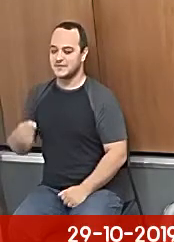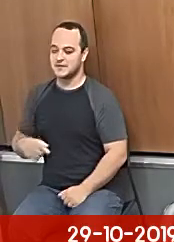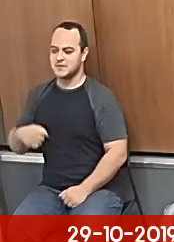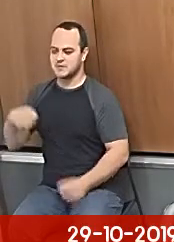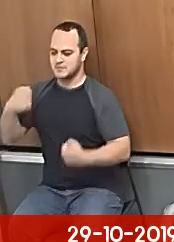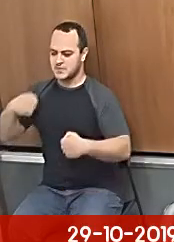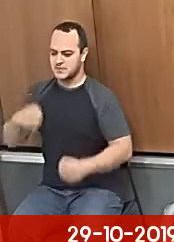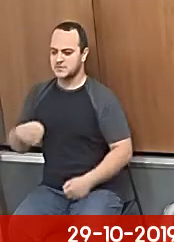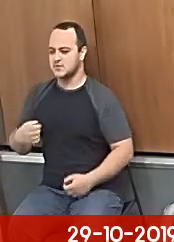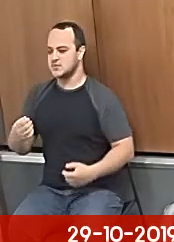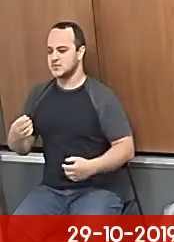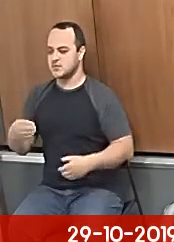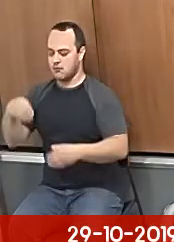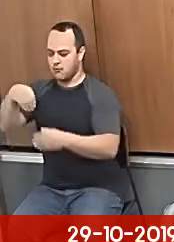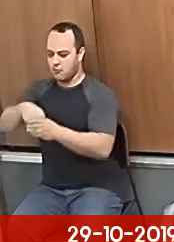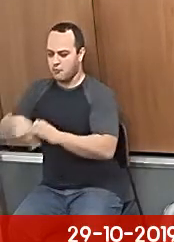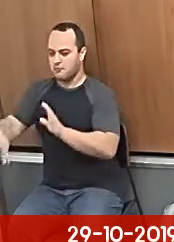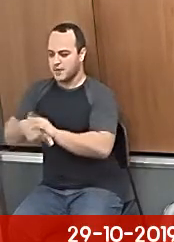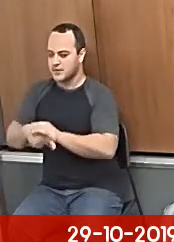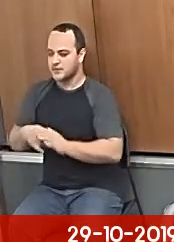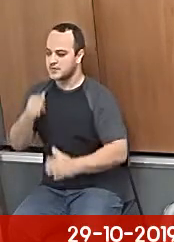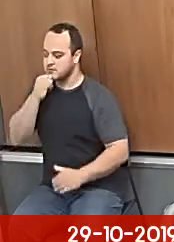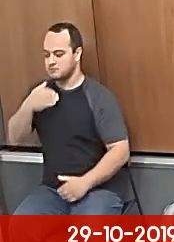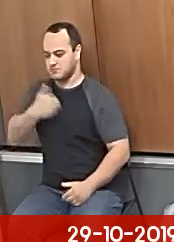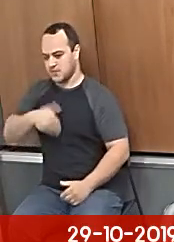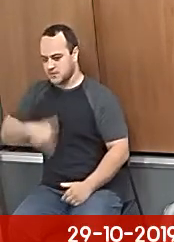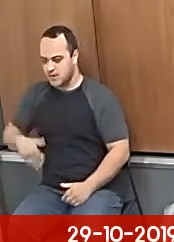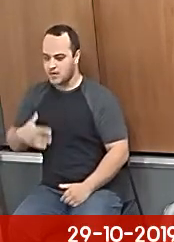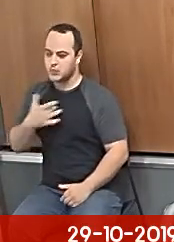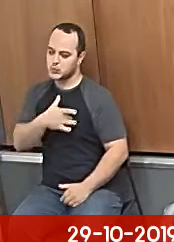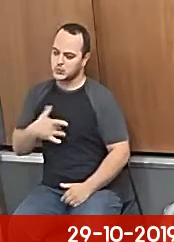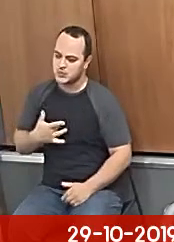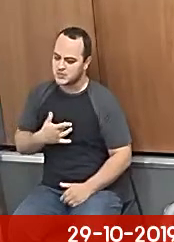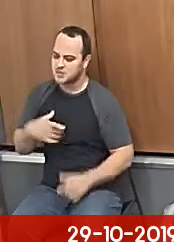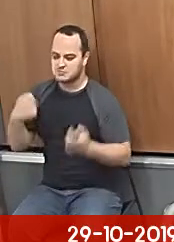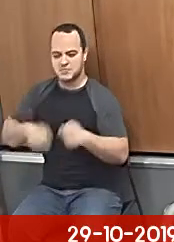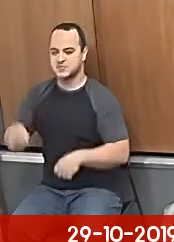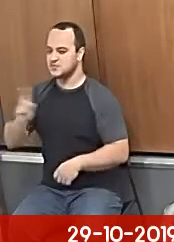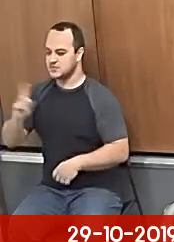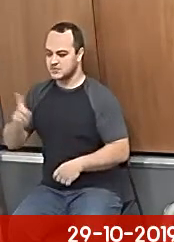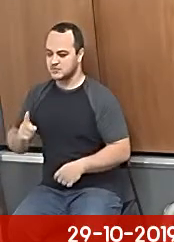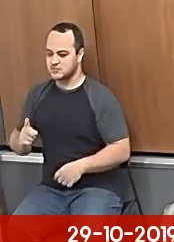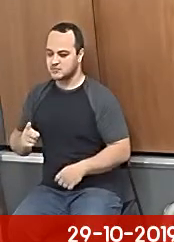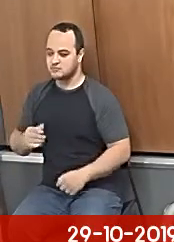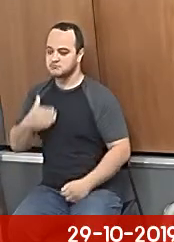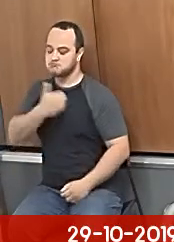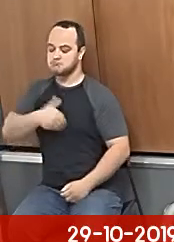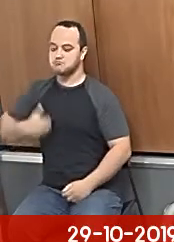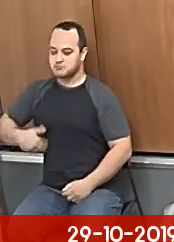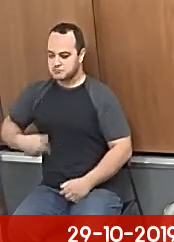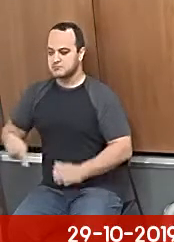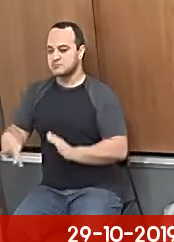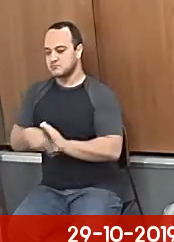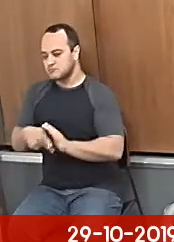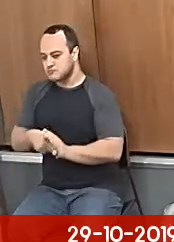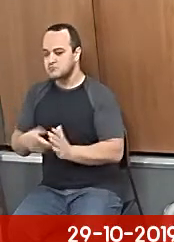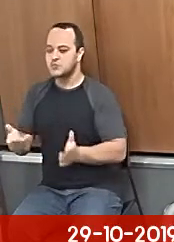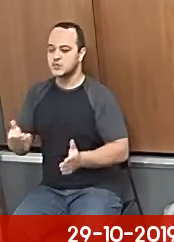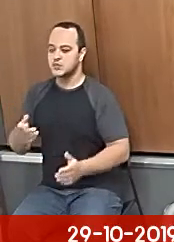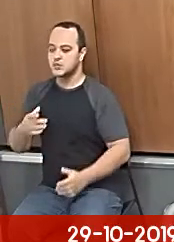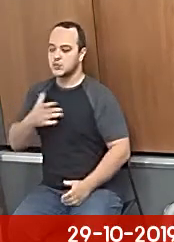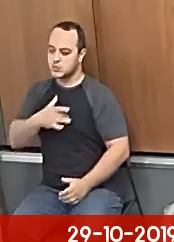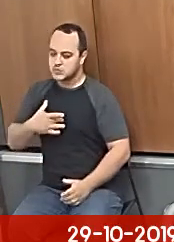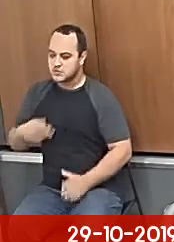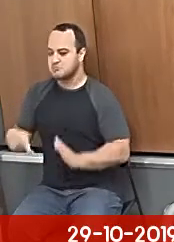vestir a camisa necessariamente de um clube. A gente quer vestir a camisa de um clube... Por qual motivo? Só para deixar isso muito claro aqui,